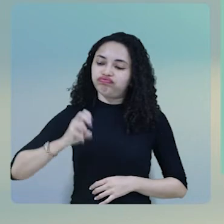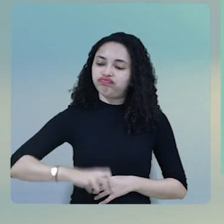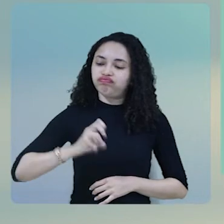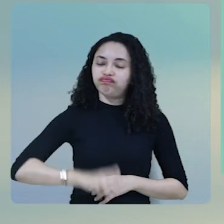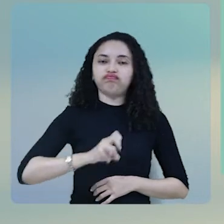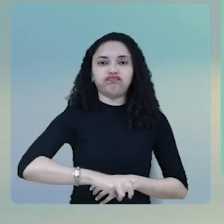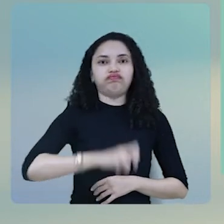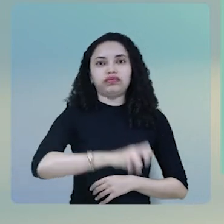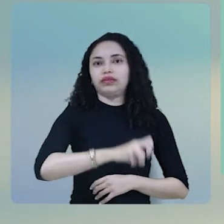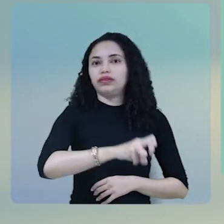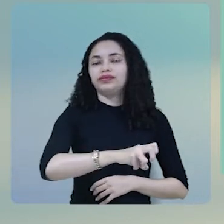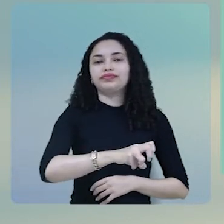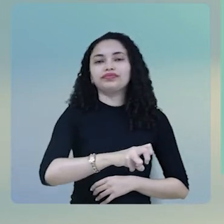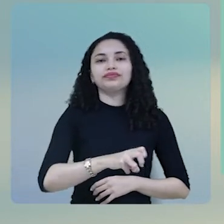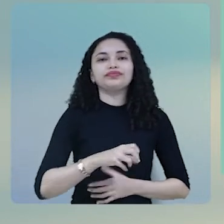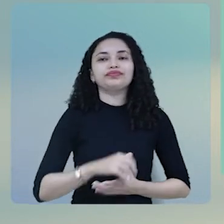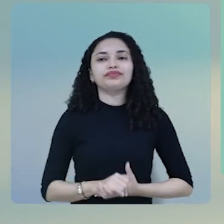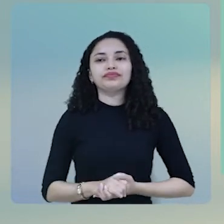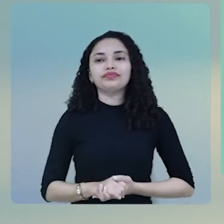intensidade máxima.